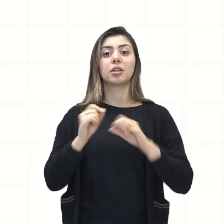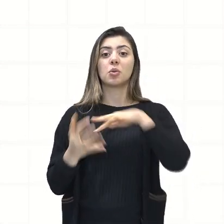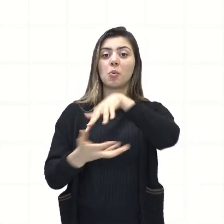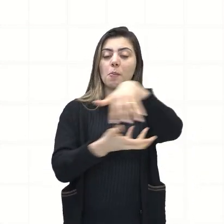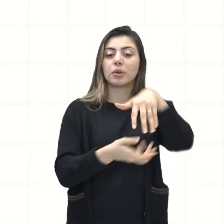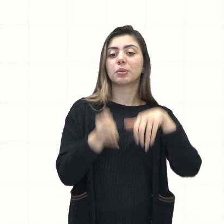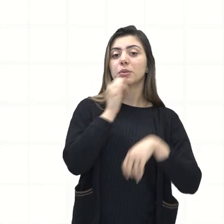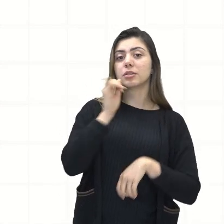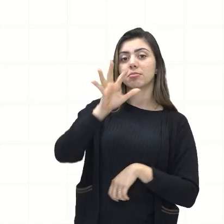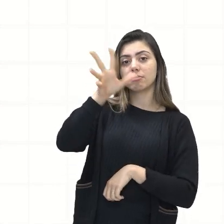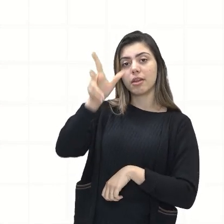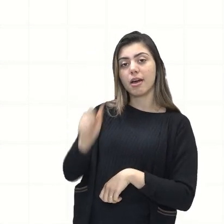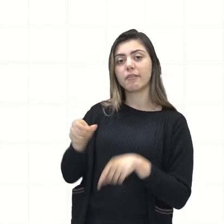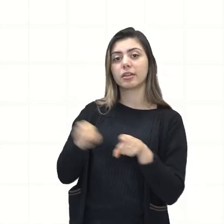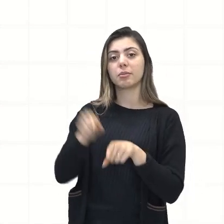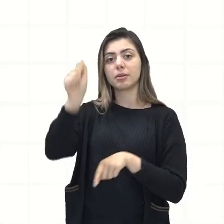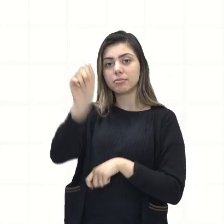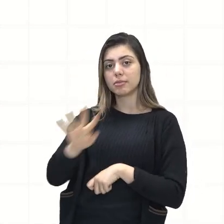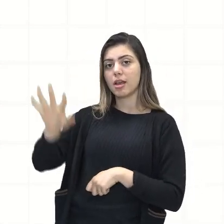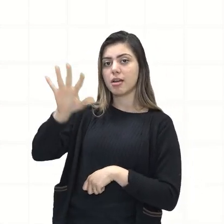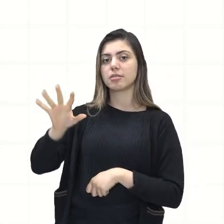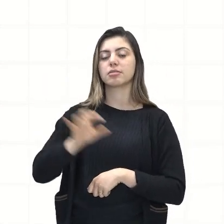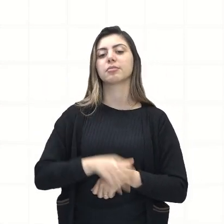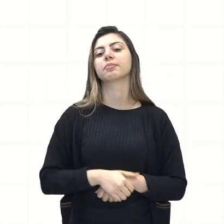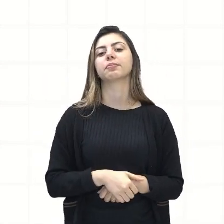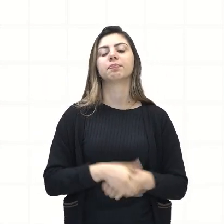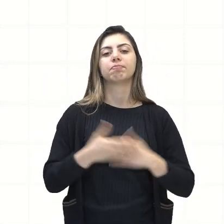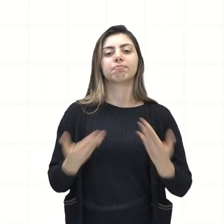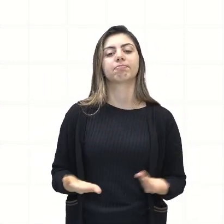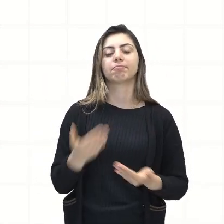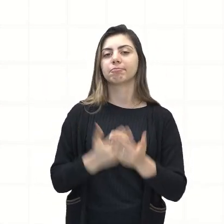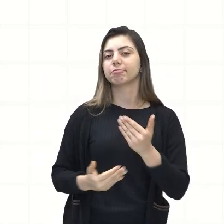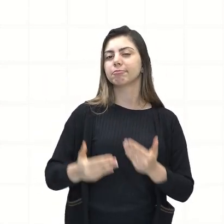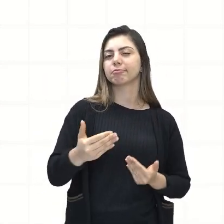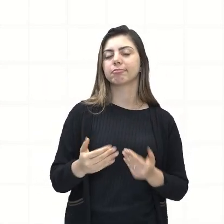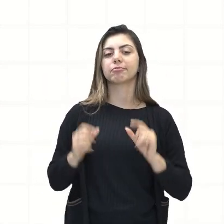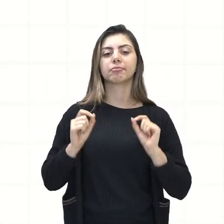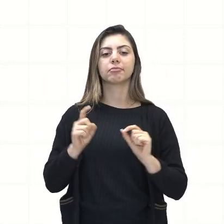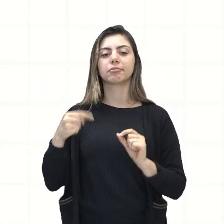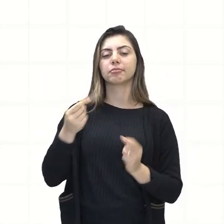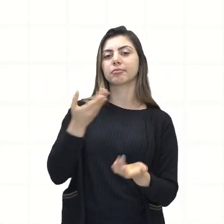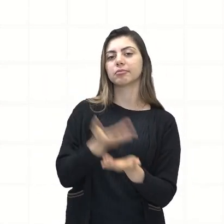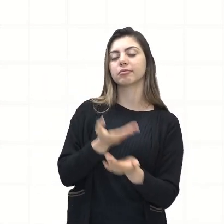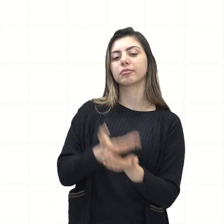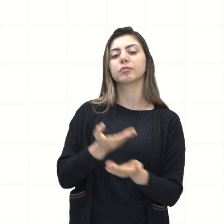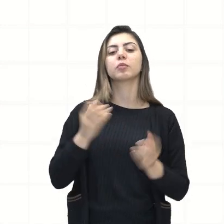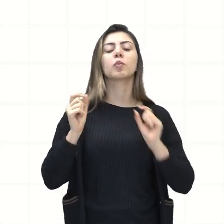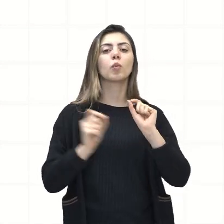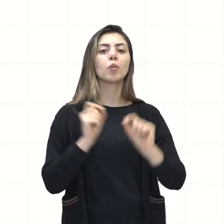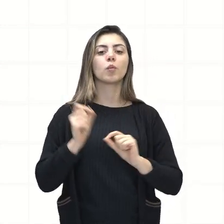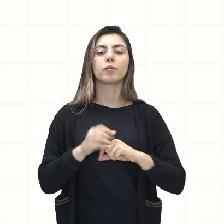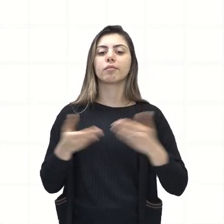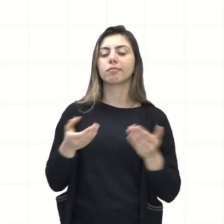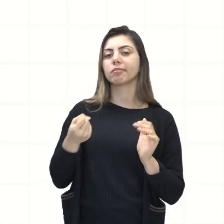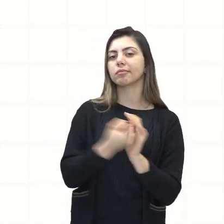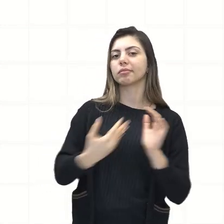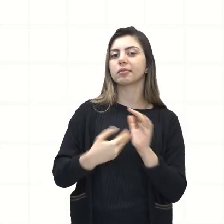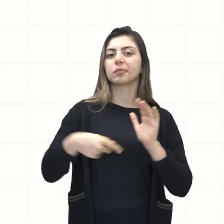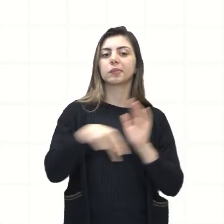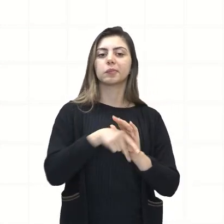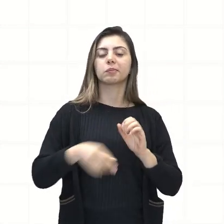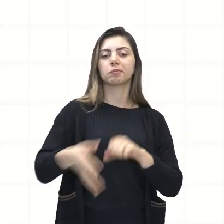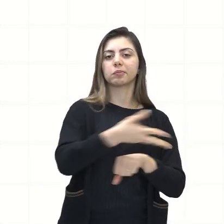e também lá pela Ásia, certo? Bem, dando continuidade, nós vamos entender agora as características